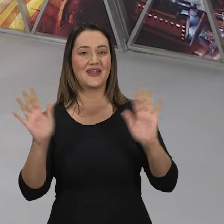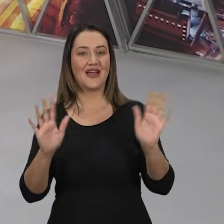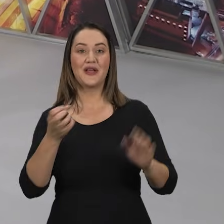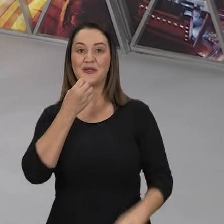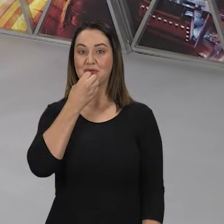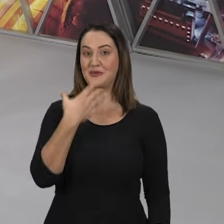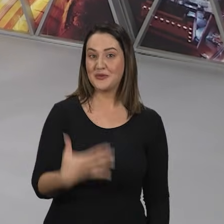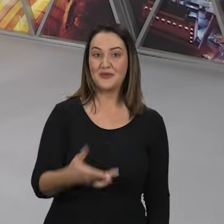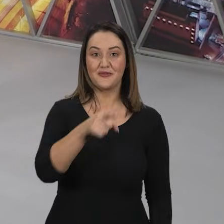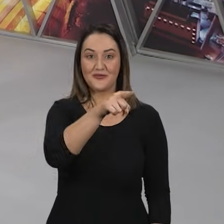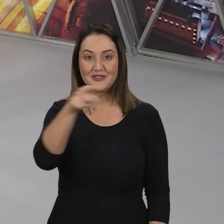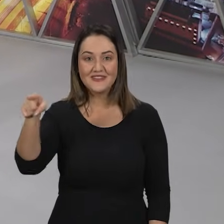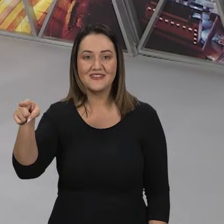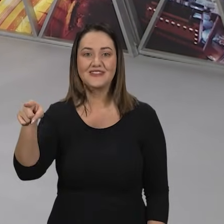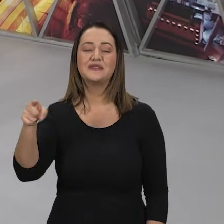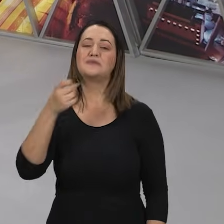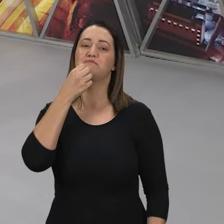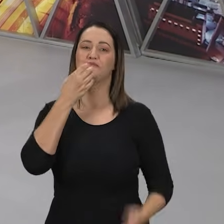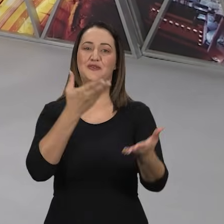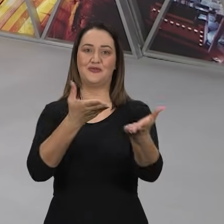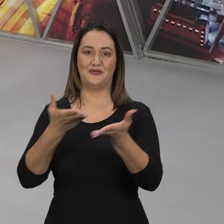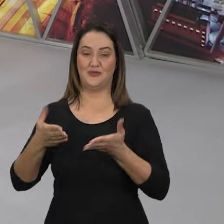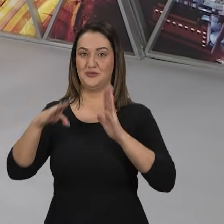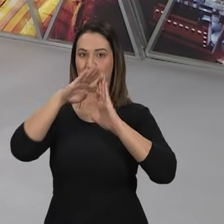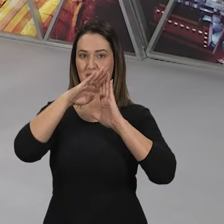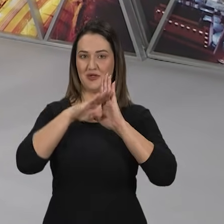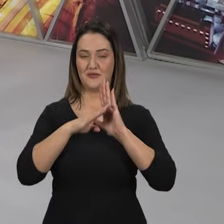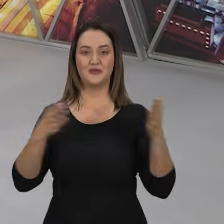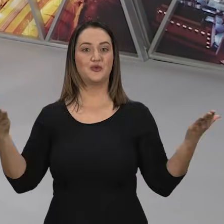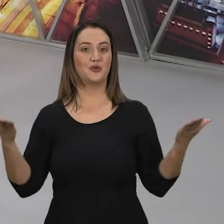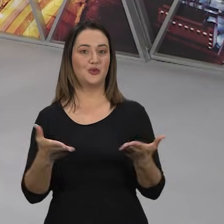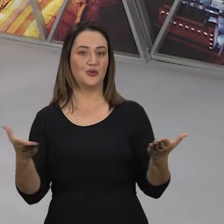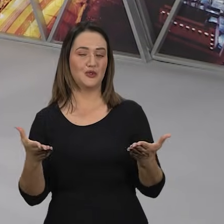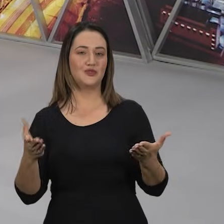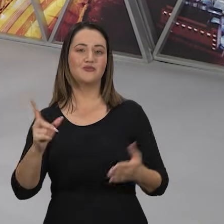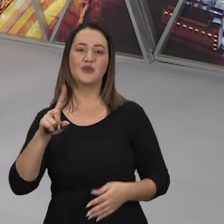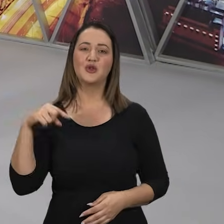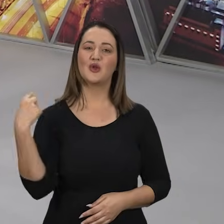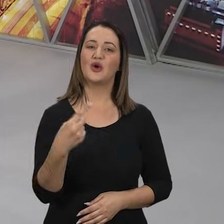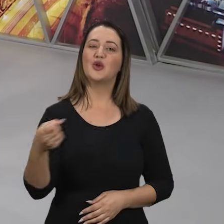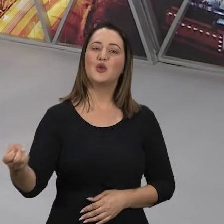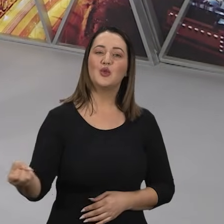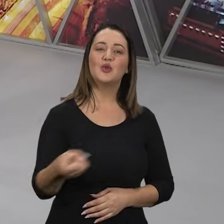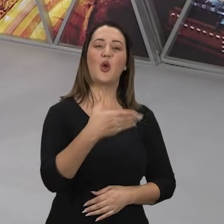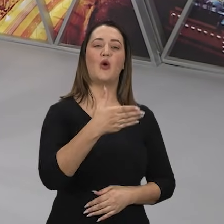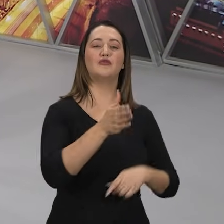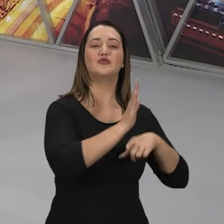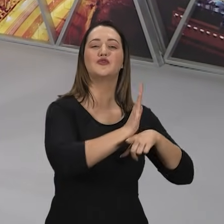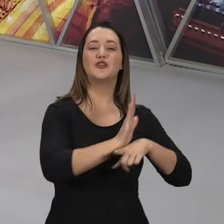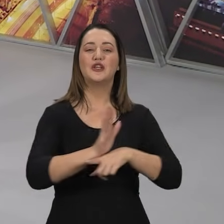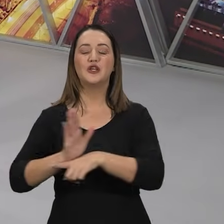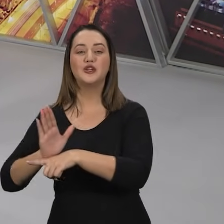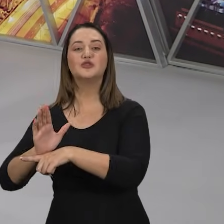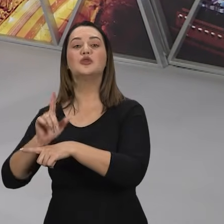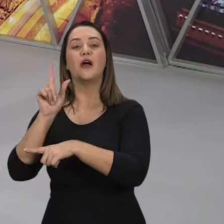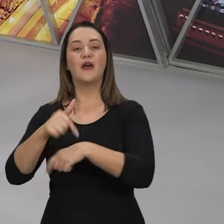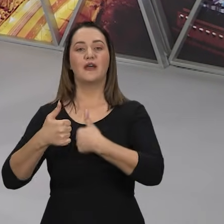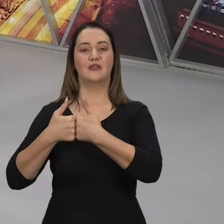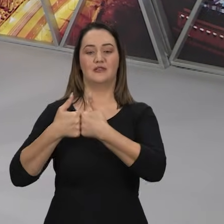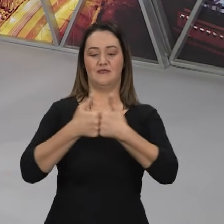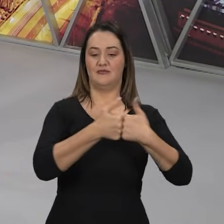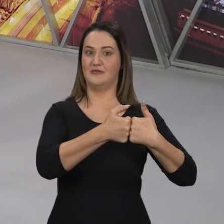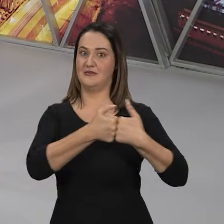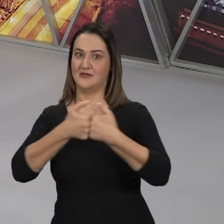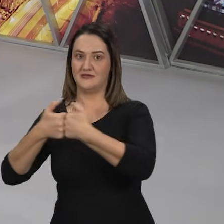Olá, tudo bem, meu amigo, minha amiga? Sejam bem-vindos ao Arena de hoje. Estamos numa nova temporada chamada O